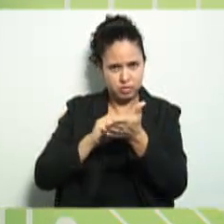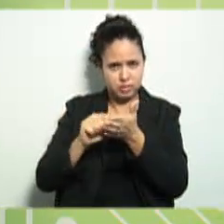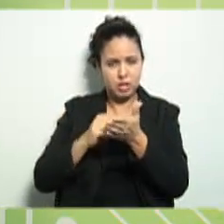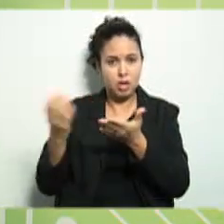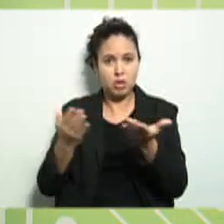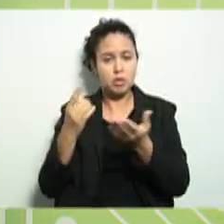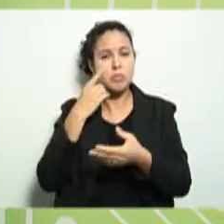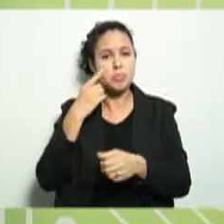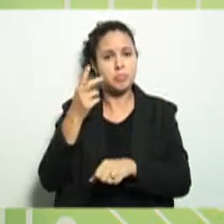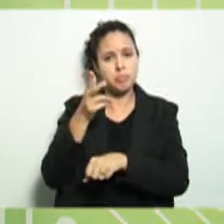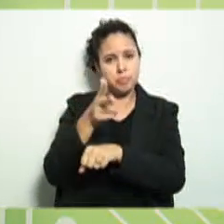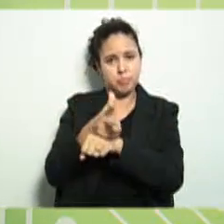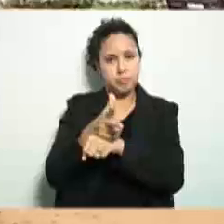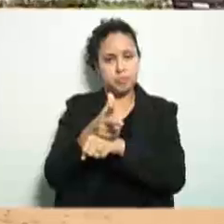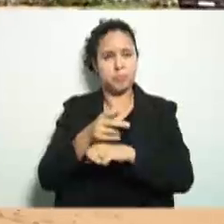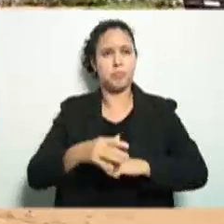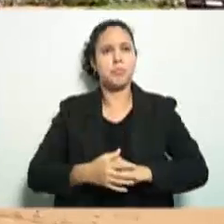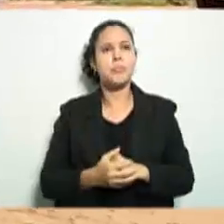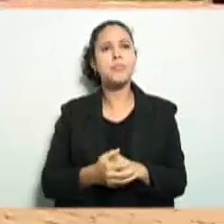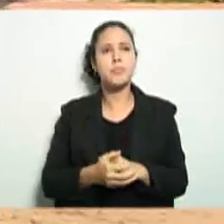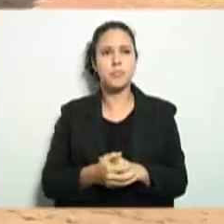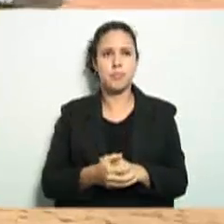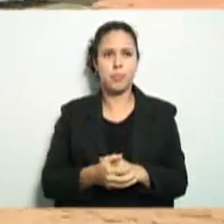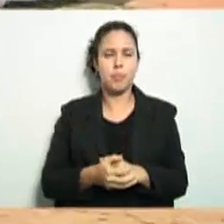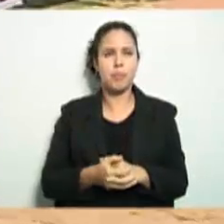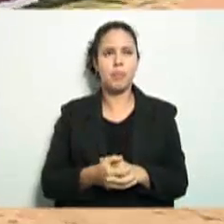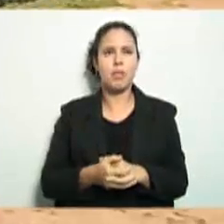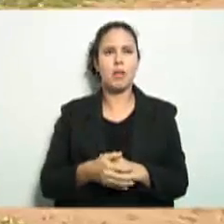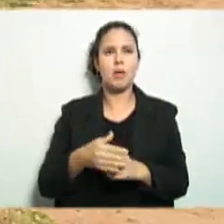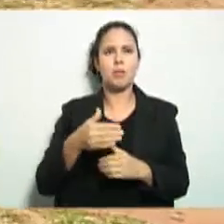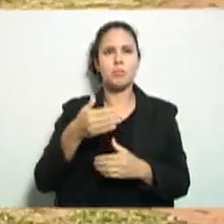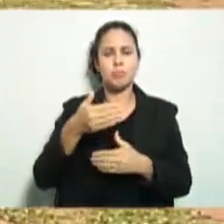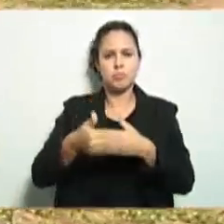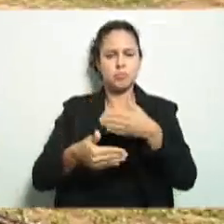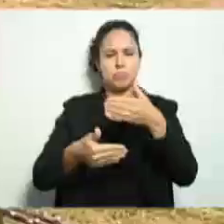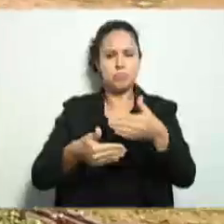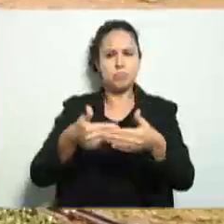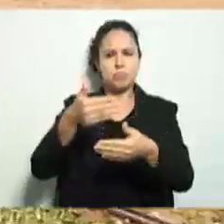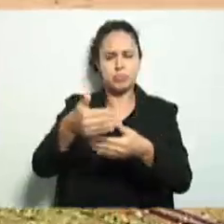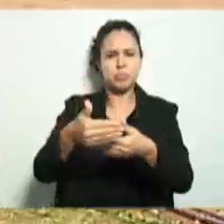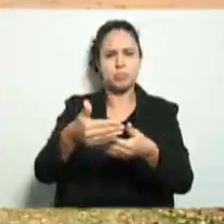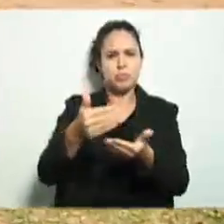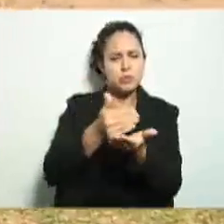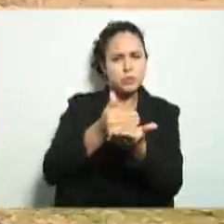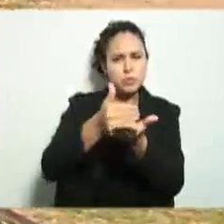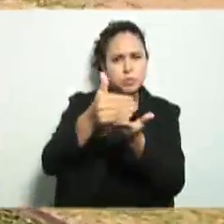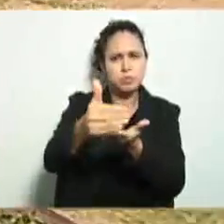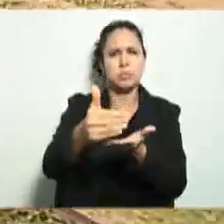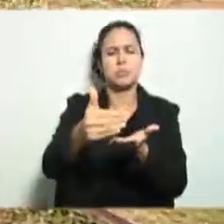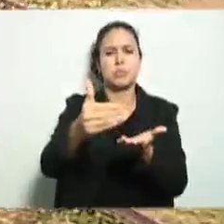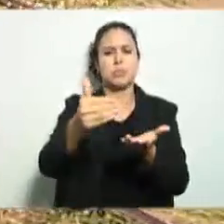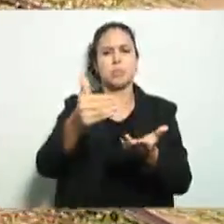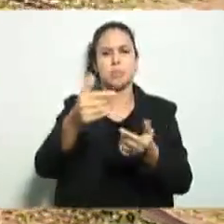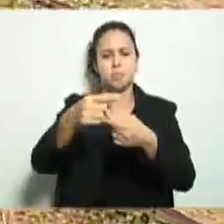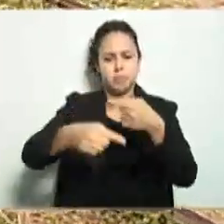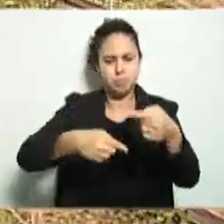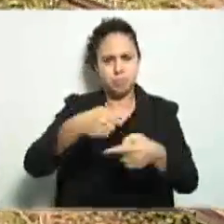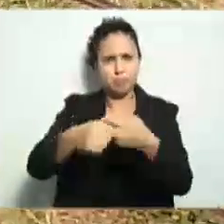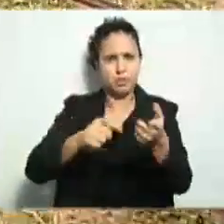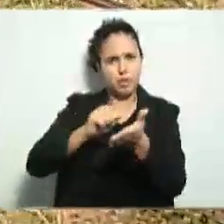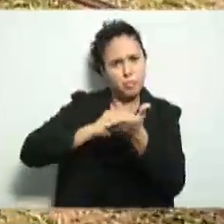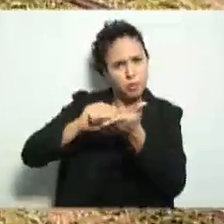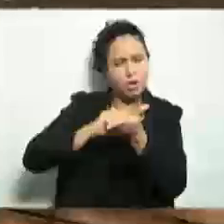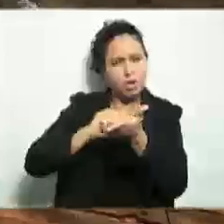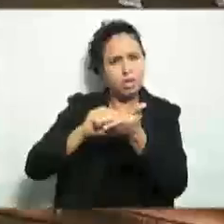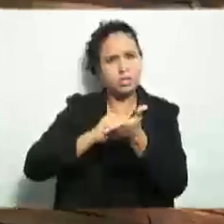vídeo. O ciclo da borracha na Amazônia foi um momento importante para a história econômica e social